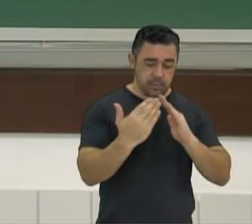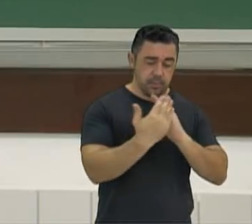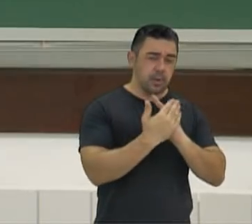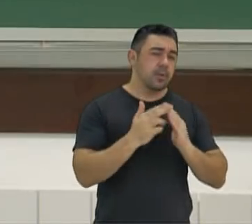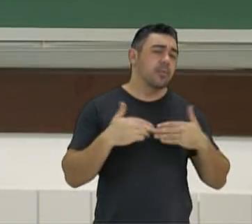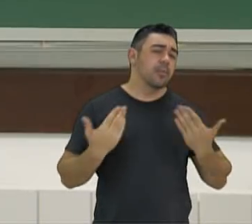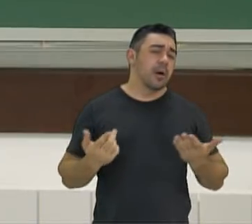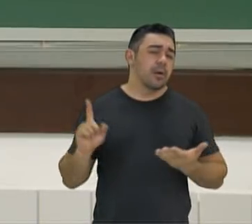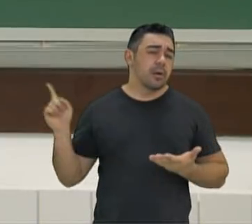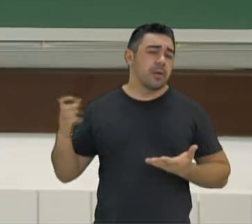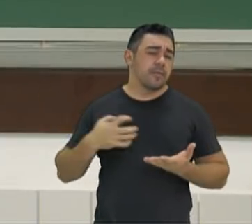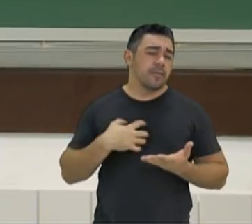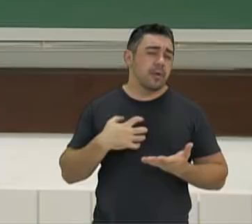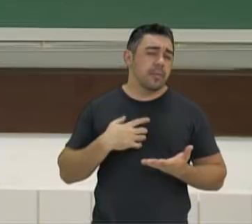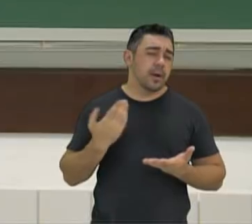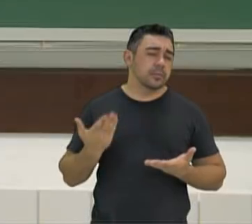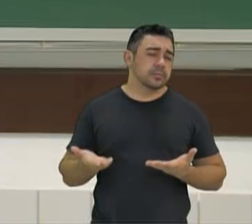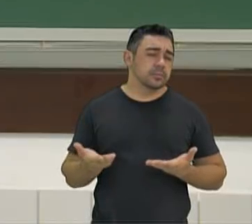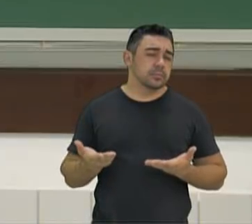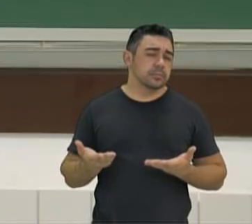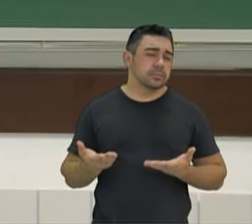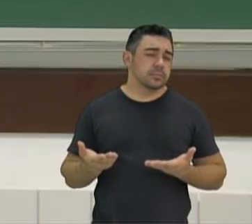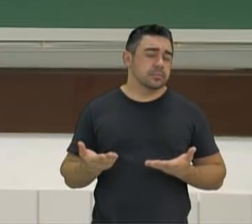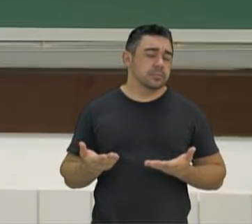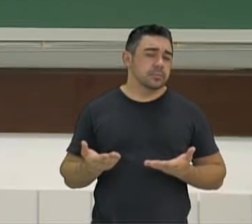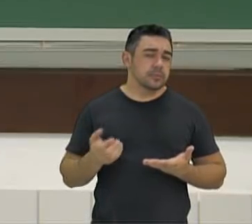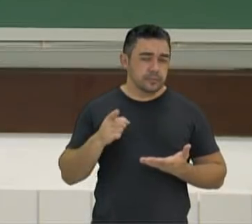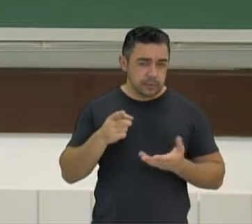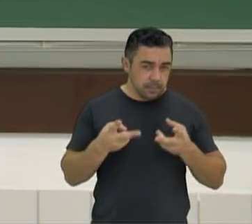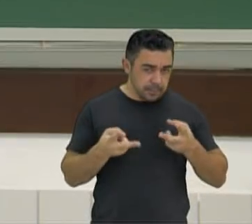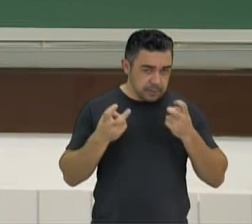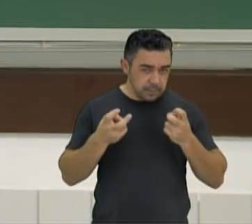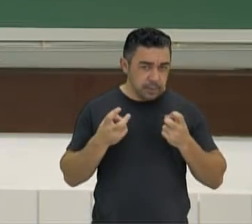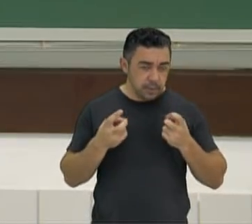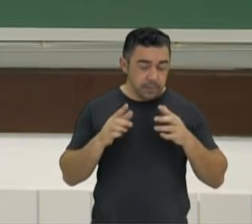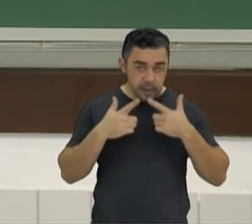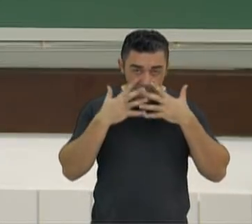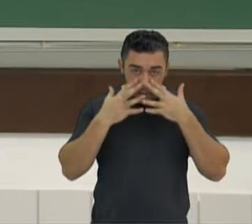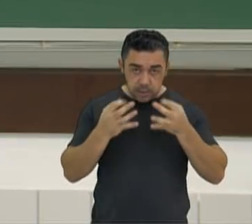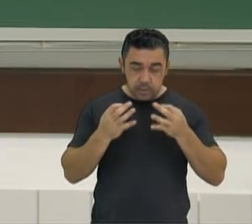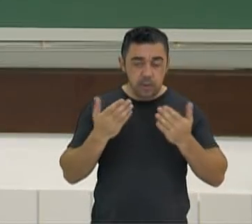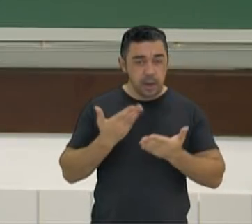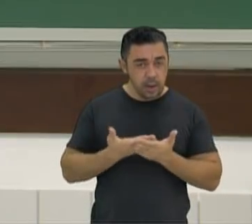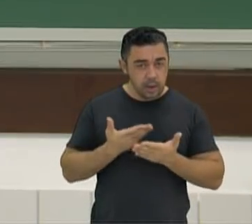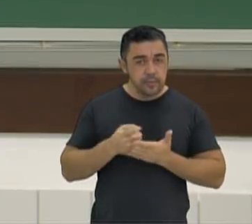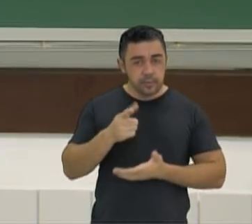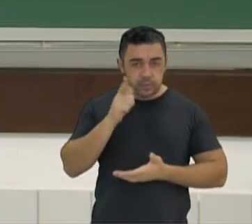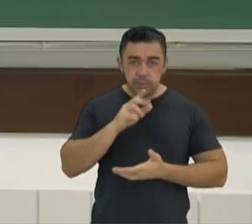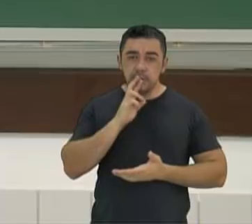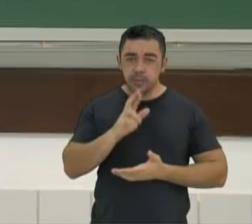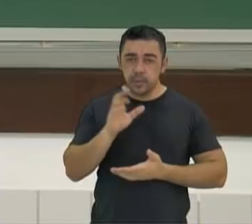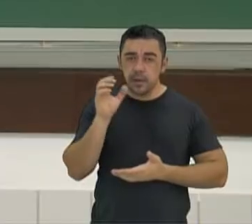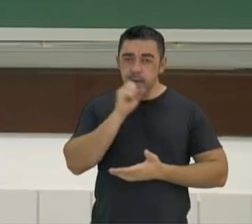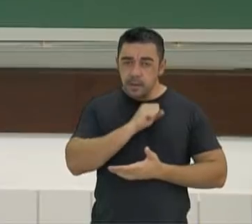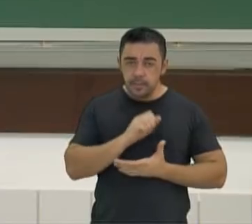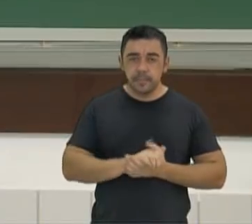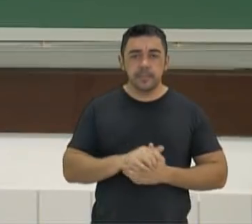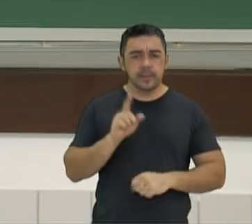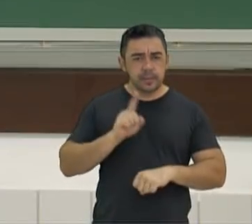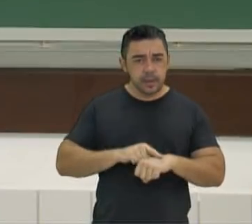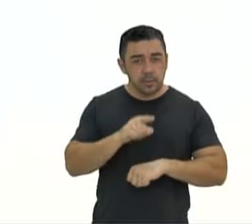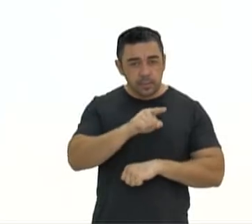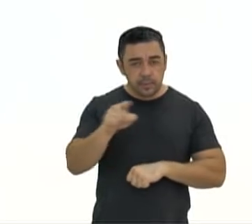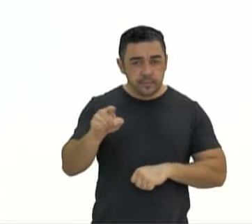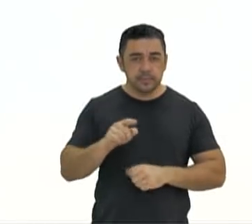que é o polígono que forma as faces laterais da pirâmide? Se você prestou atenção na aula de hoje, você vai conseguir responder isso rapidinho. Tempo